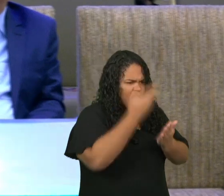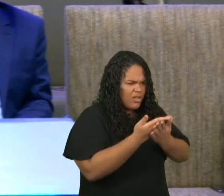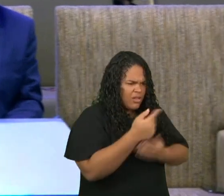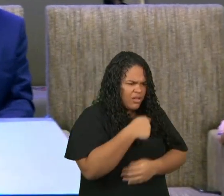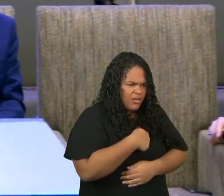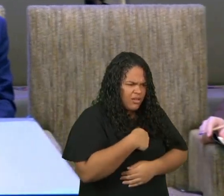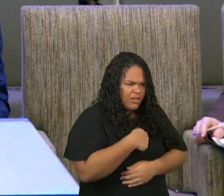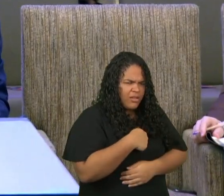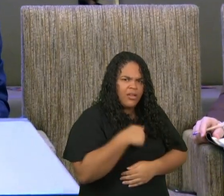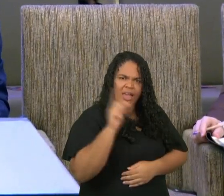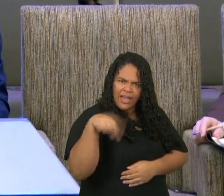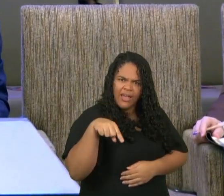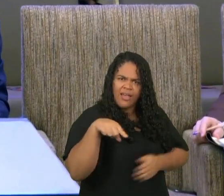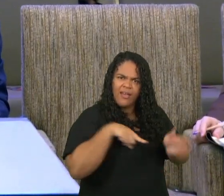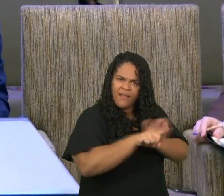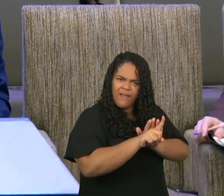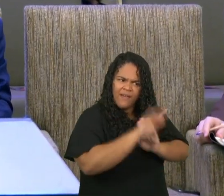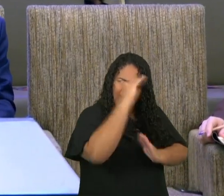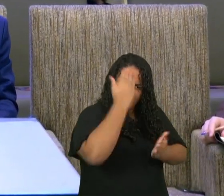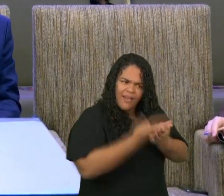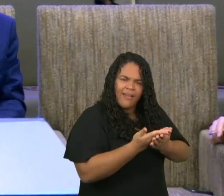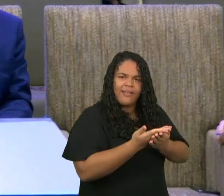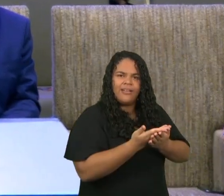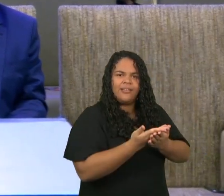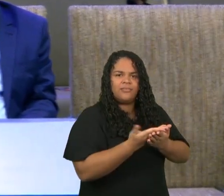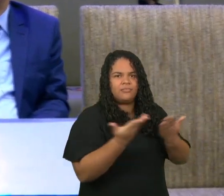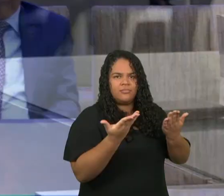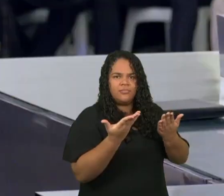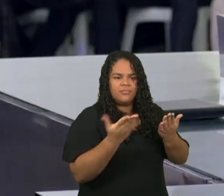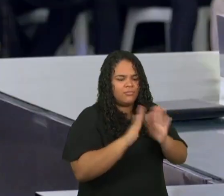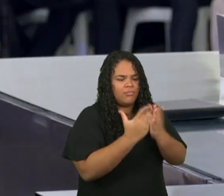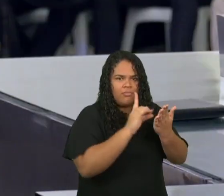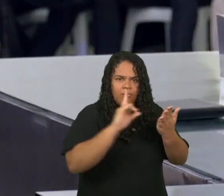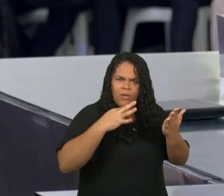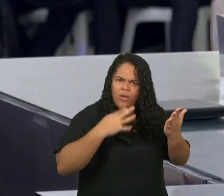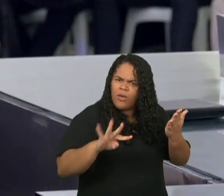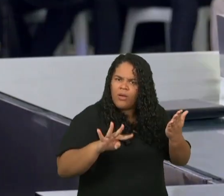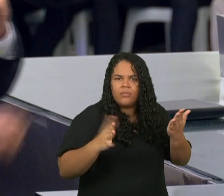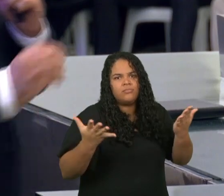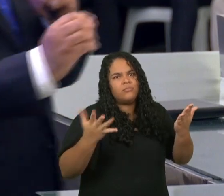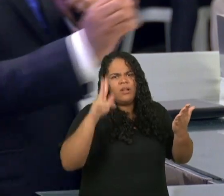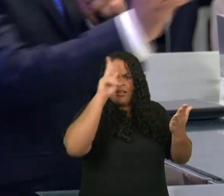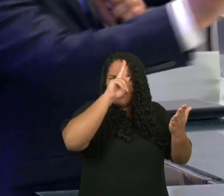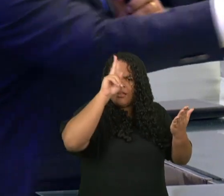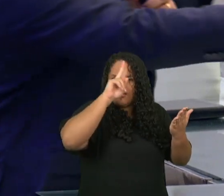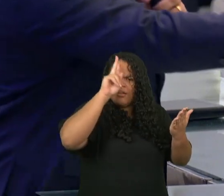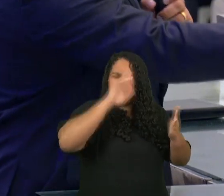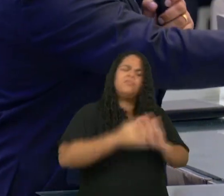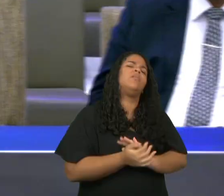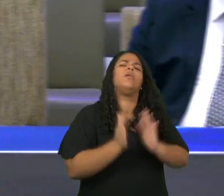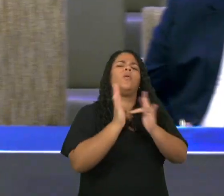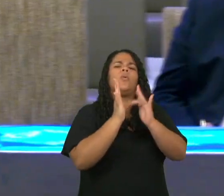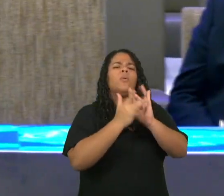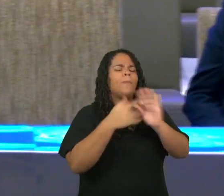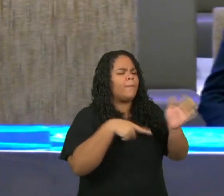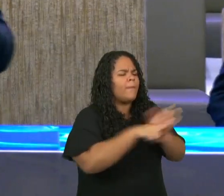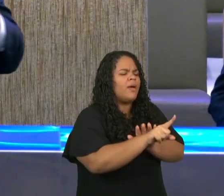Sim ou não? Ah, vocês não conhecem a Bíblia? Pedro, você crê em mim,